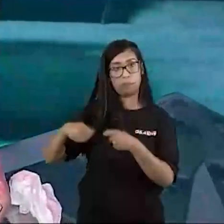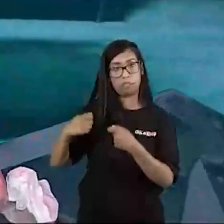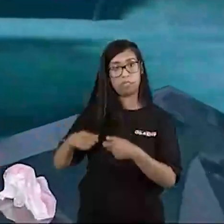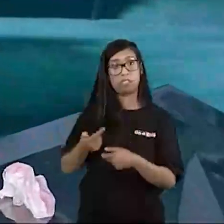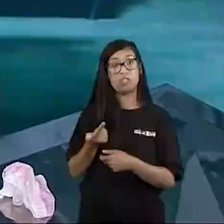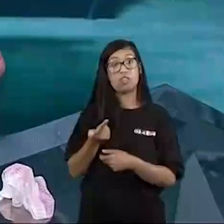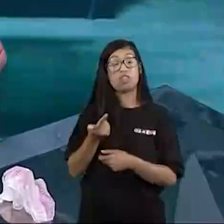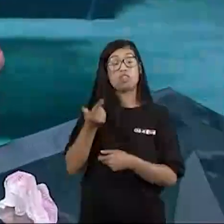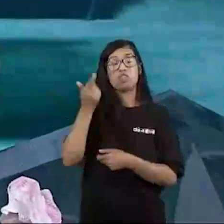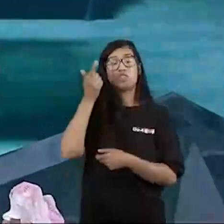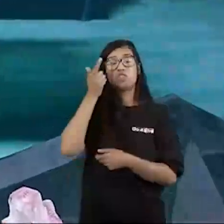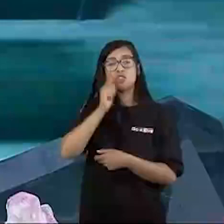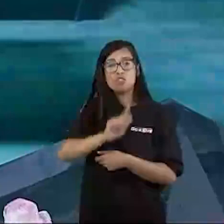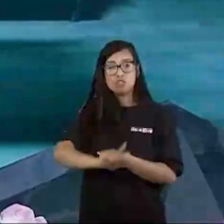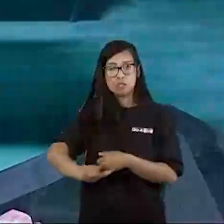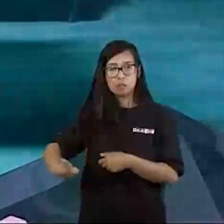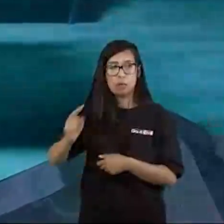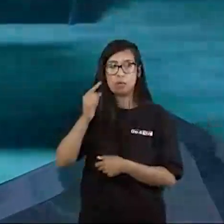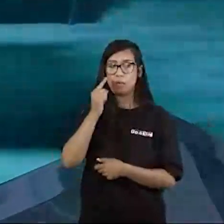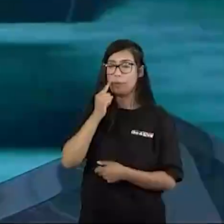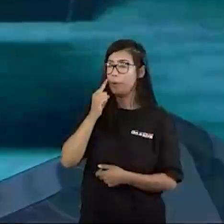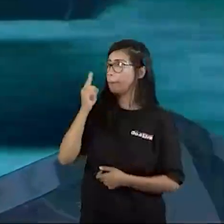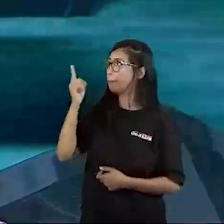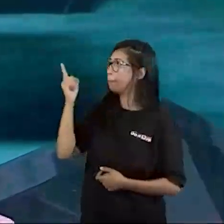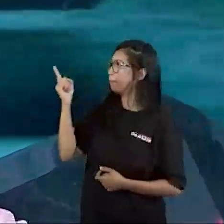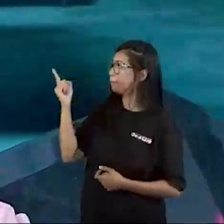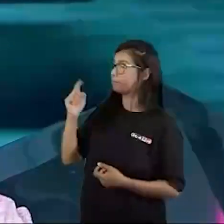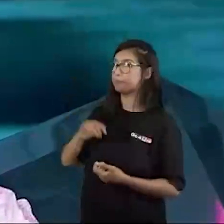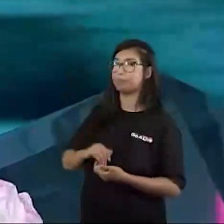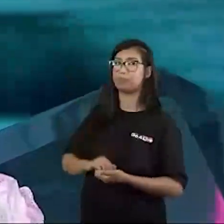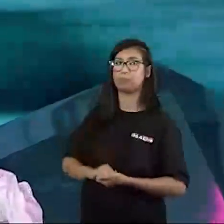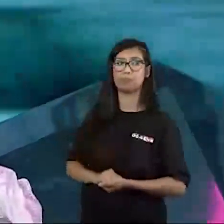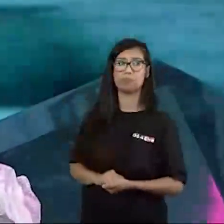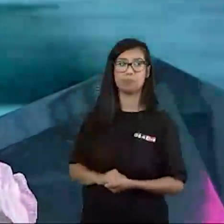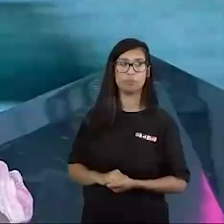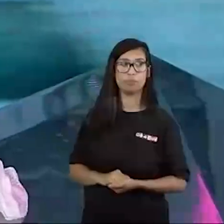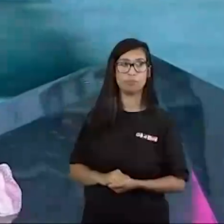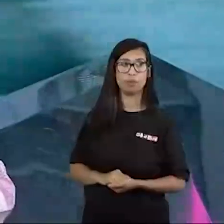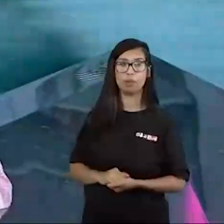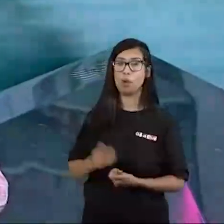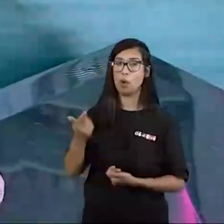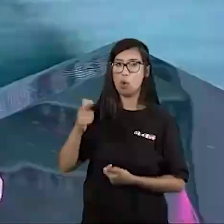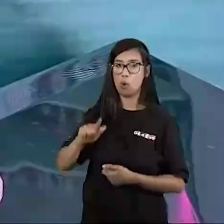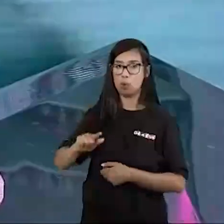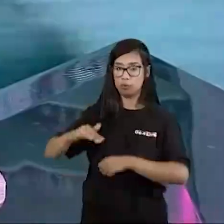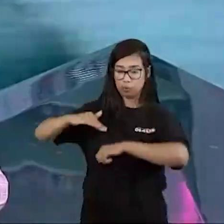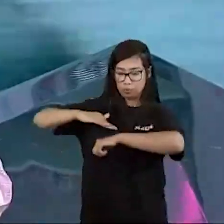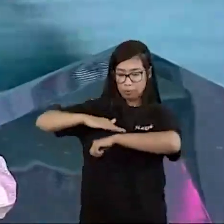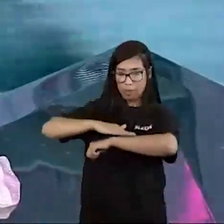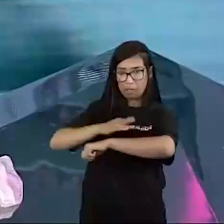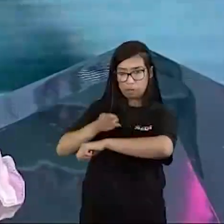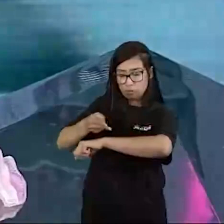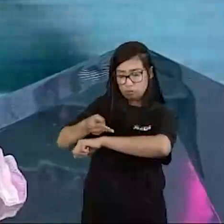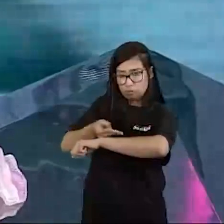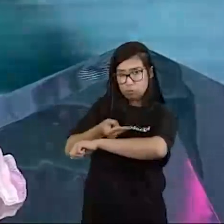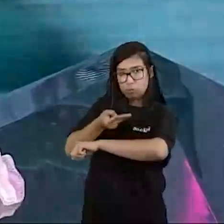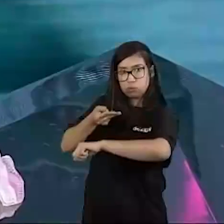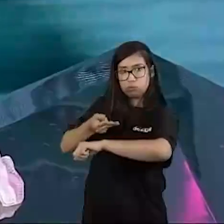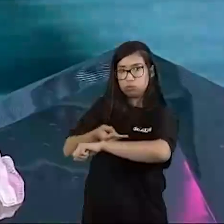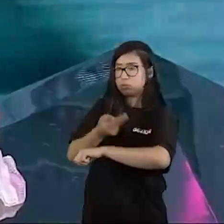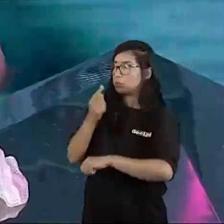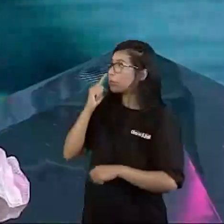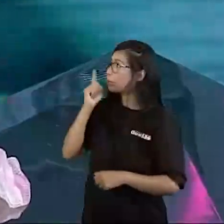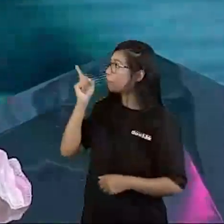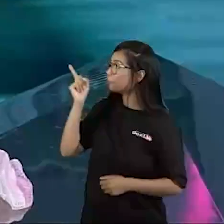da lesão, sem ser da subcrostosa grudada na crosta, mas da própria lesão. E